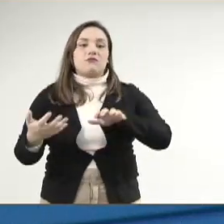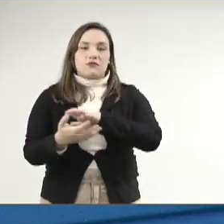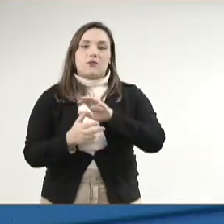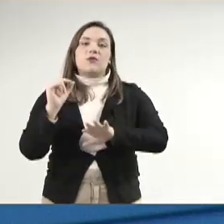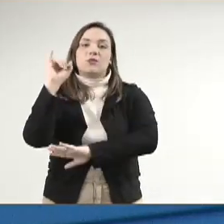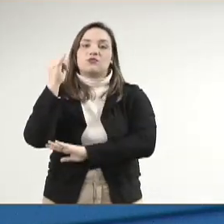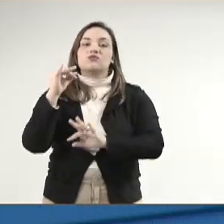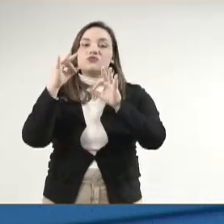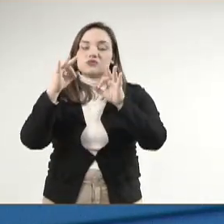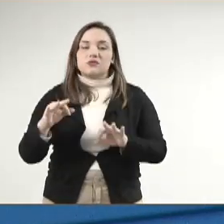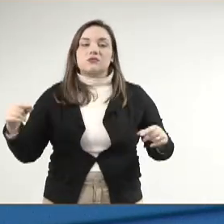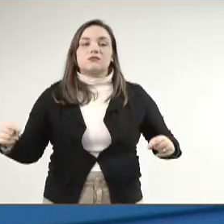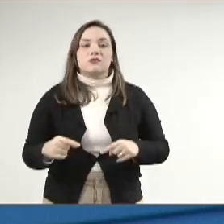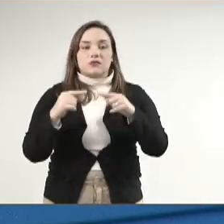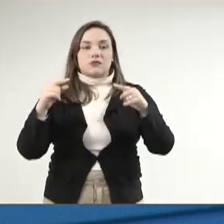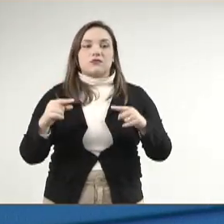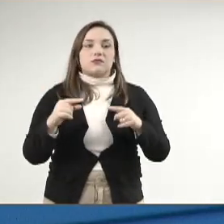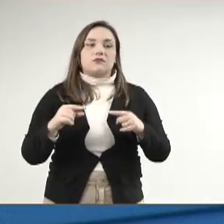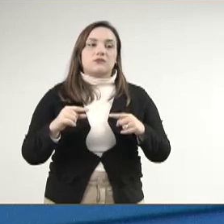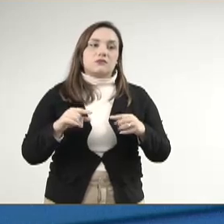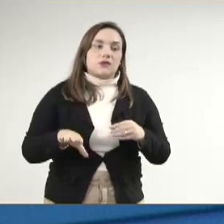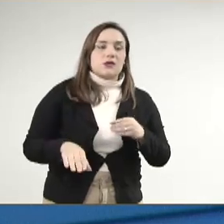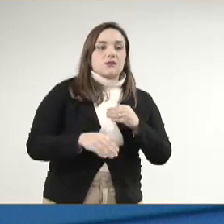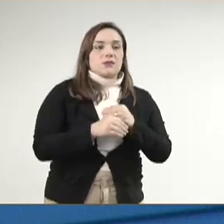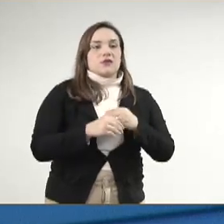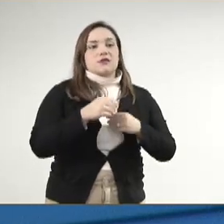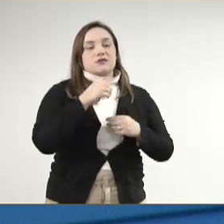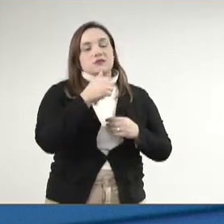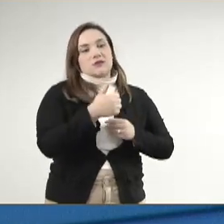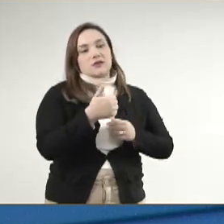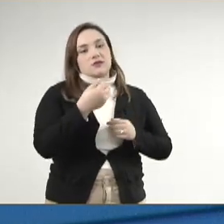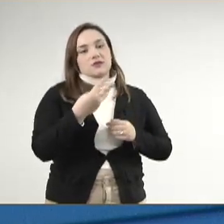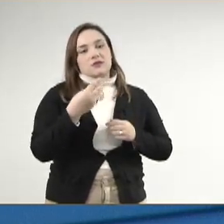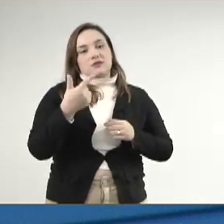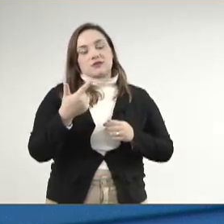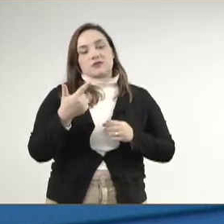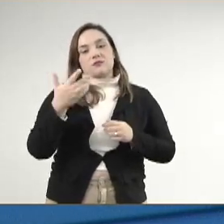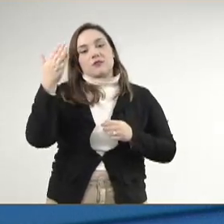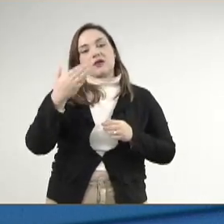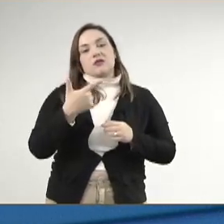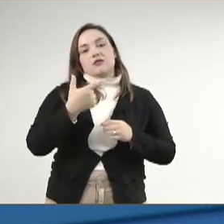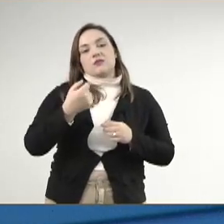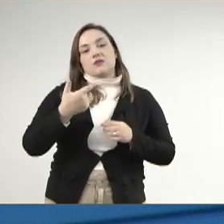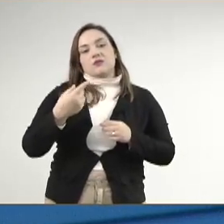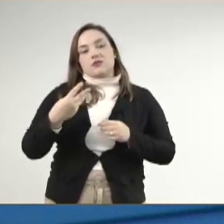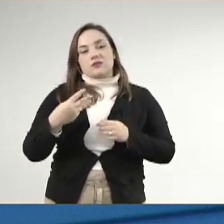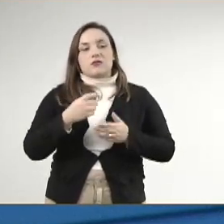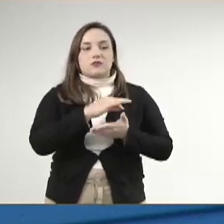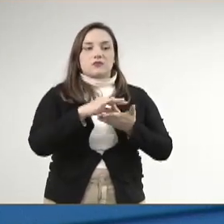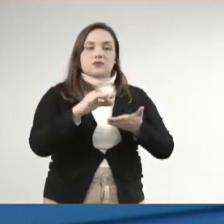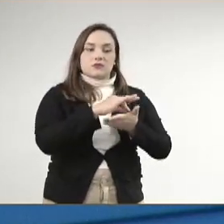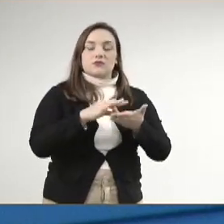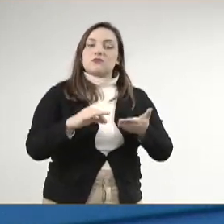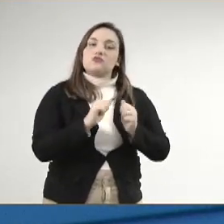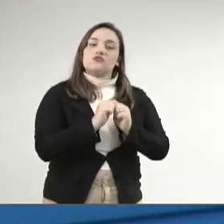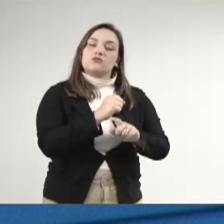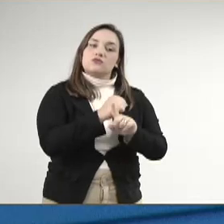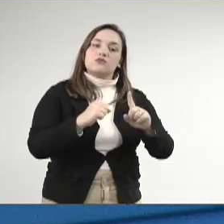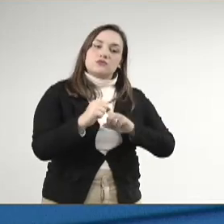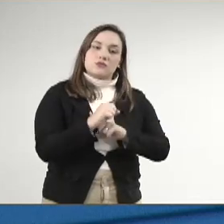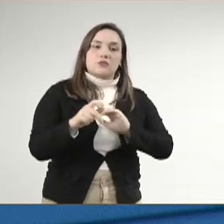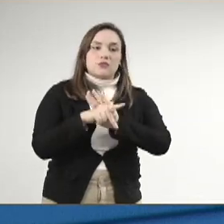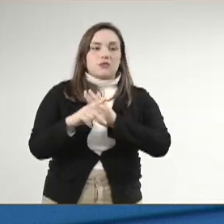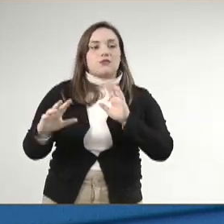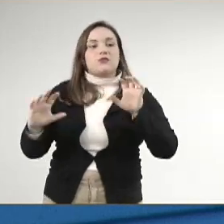constitucional 132 de 2023, construída em conjunto com a sociedade e promulgada pelo Congresso Nacional,